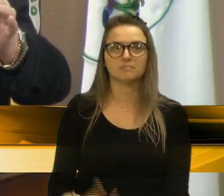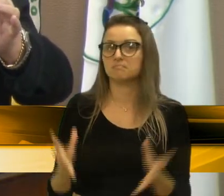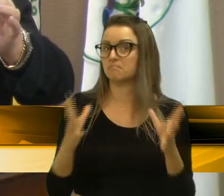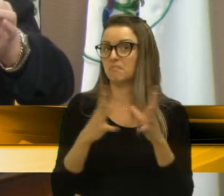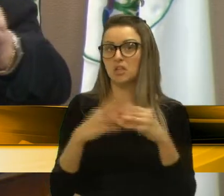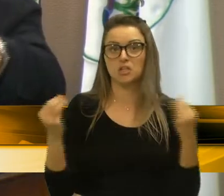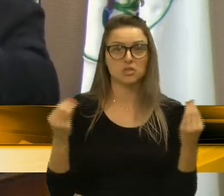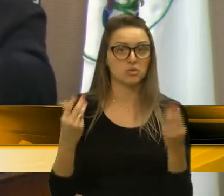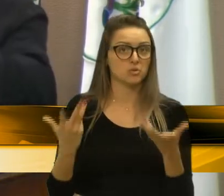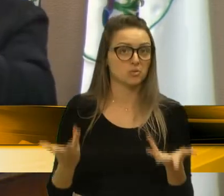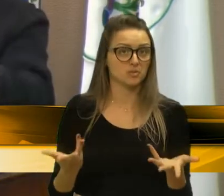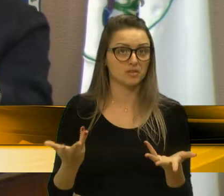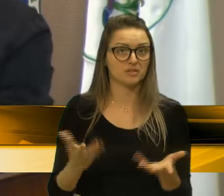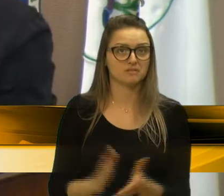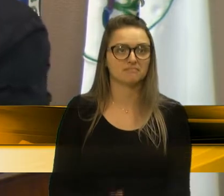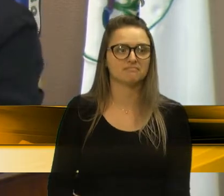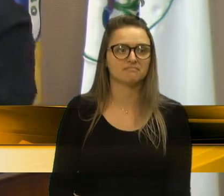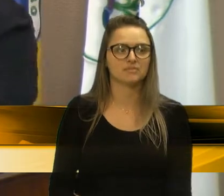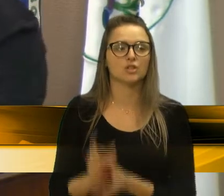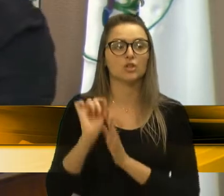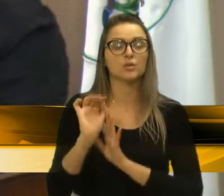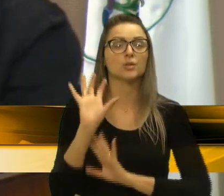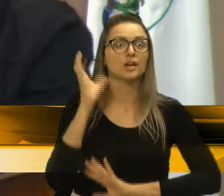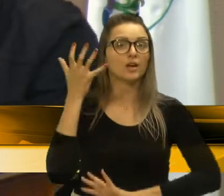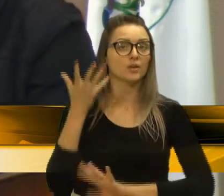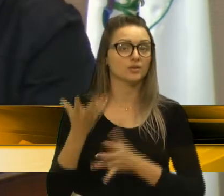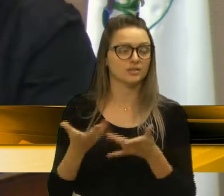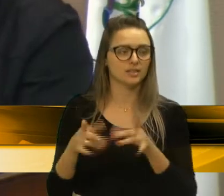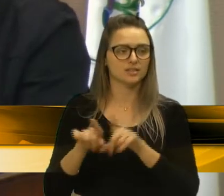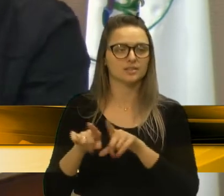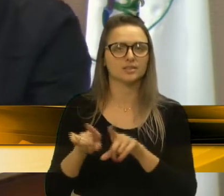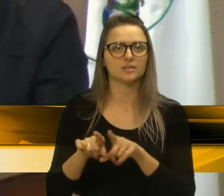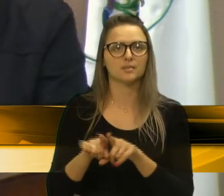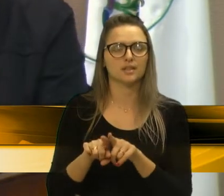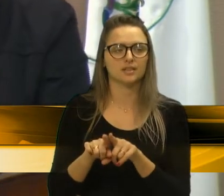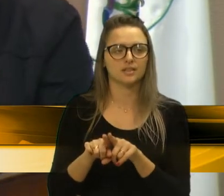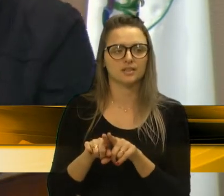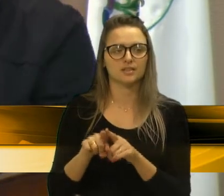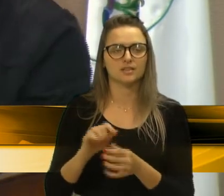Evaporou. E, coincidentemente, foi